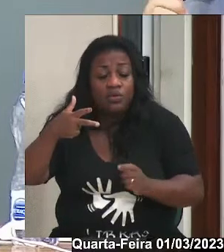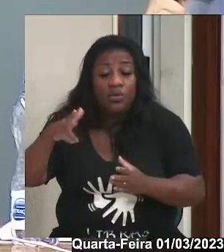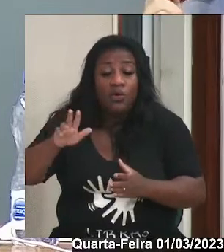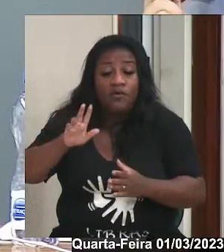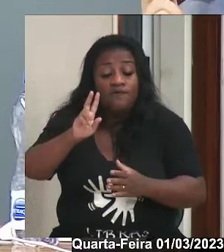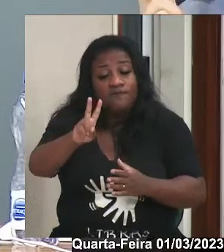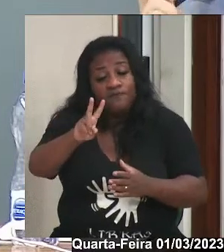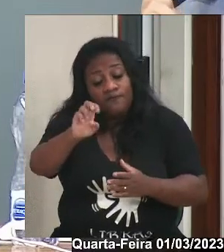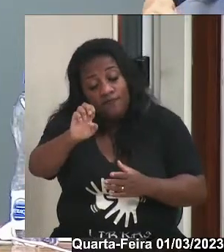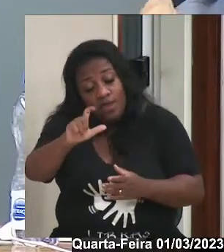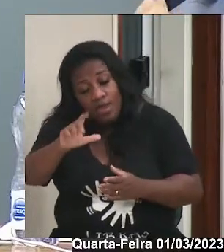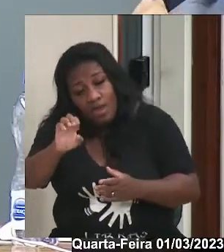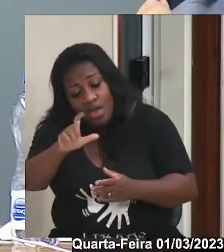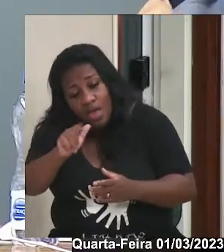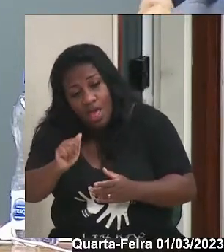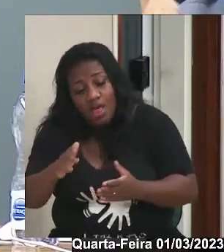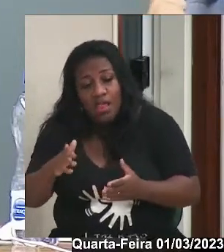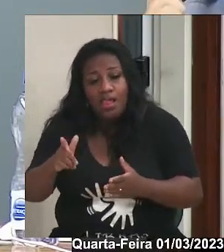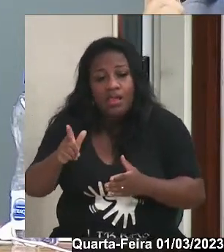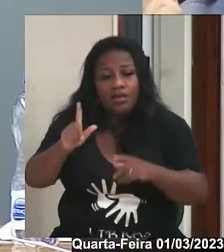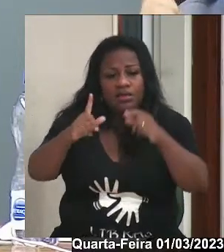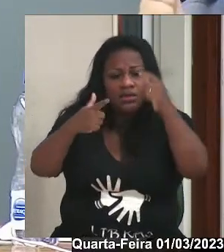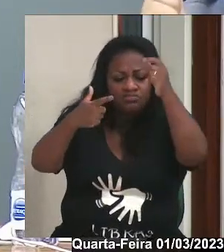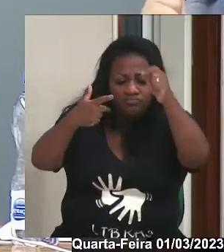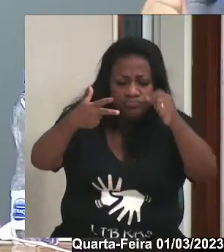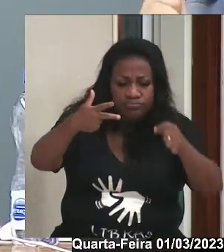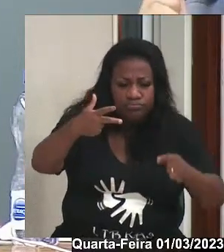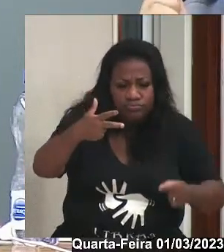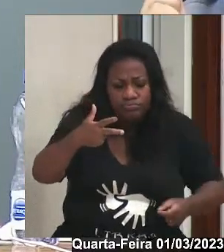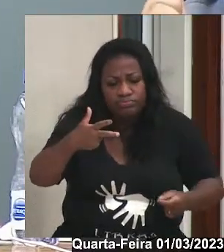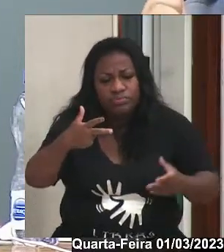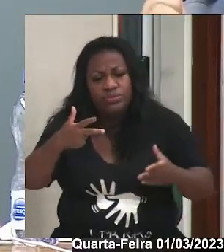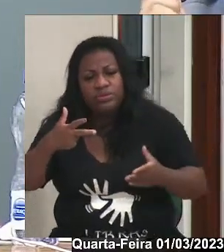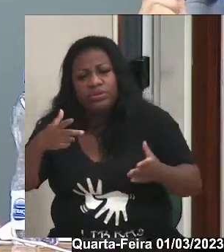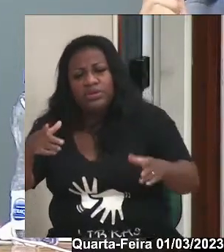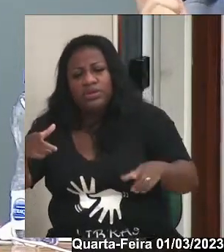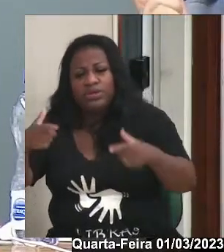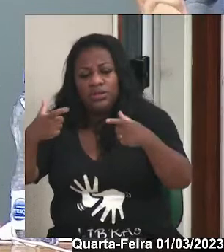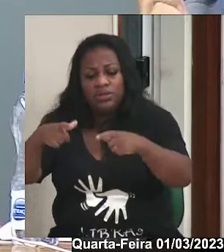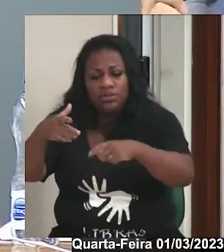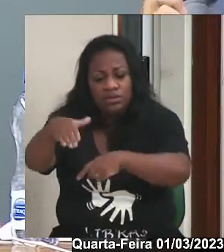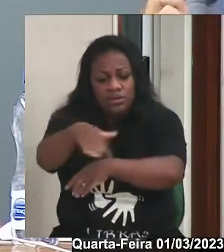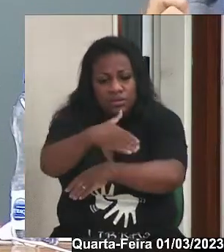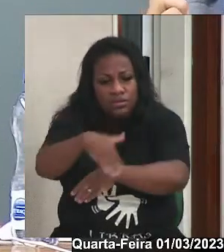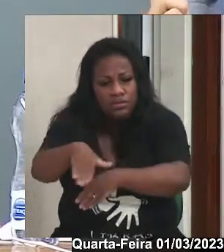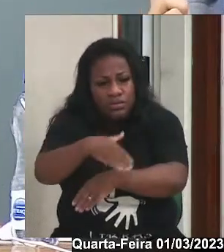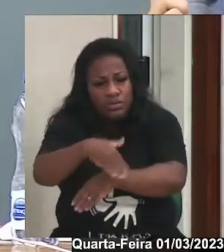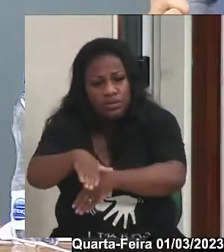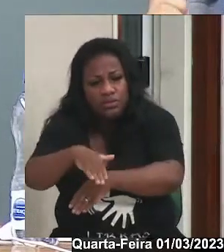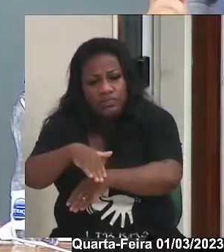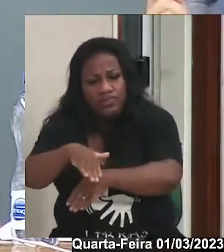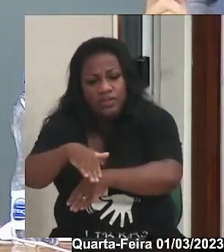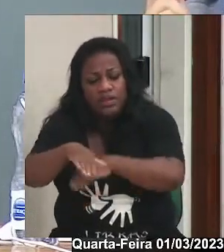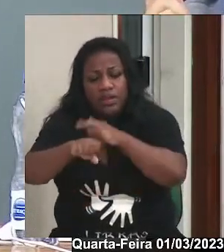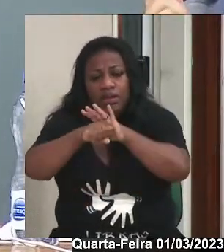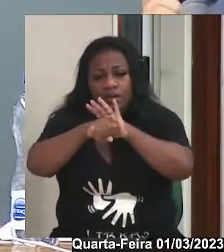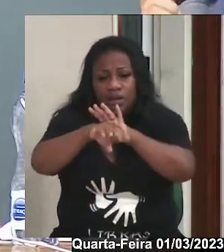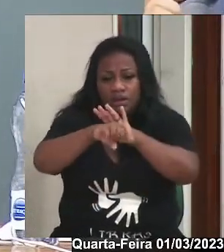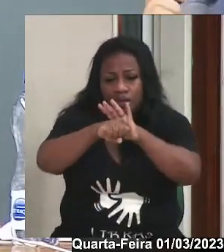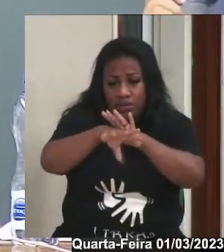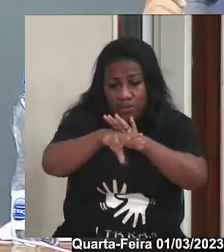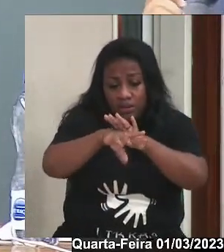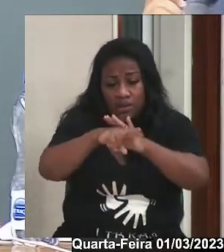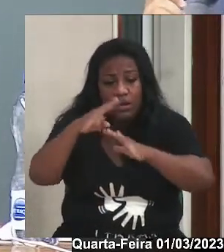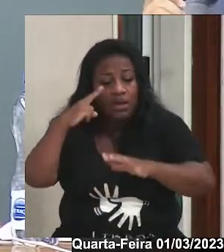do Girassol, rua dos Crisatemos, Estrada do Sol e Bairro Vale do Sol.